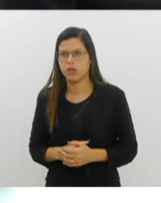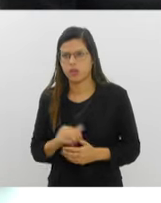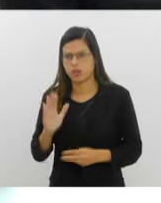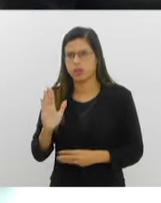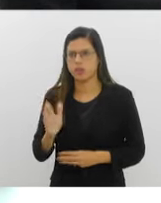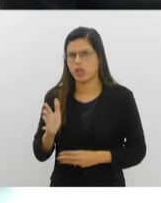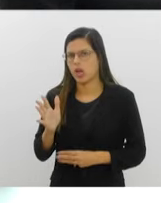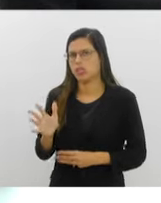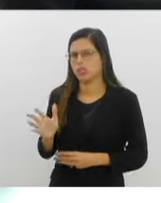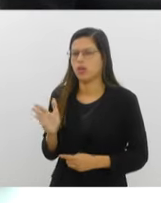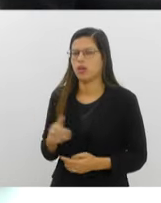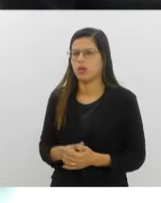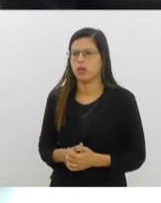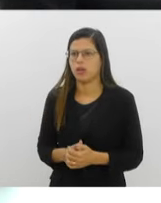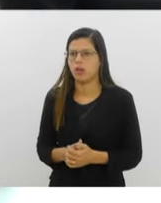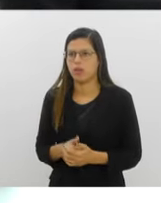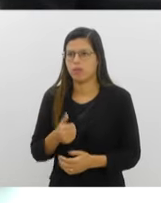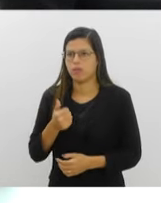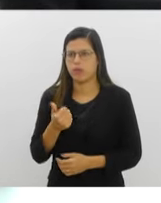a formação da pauta